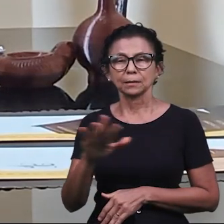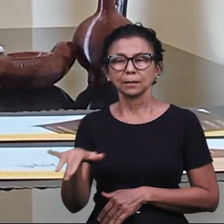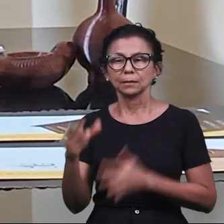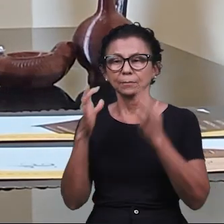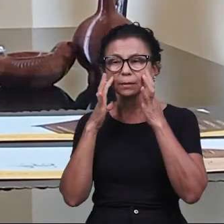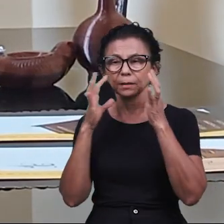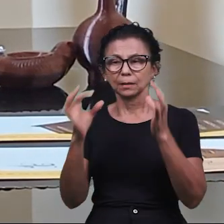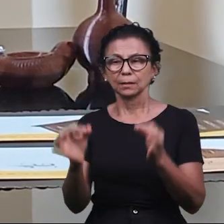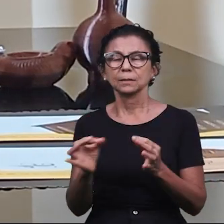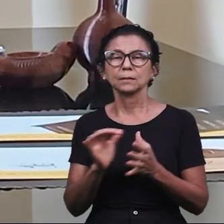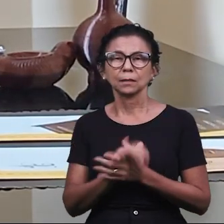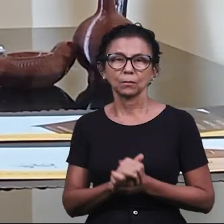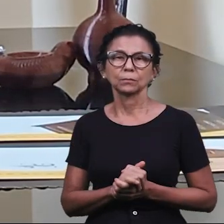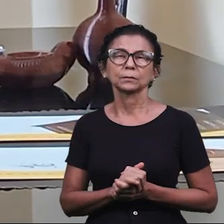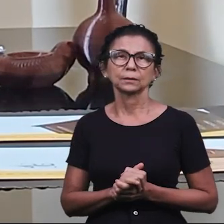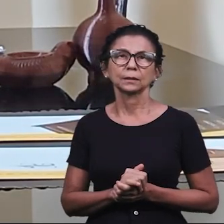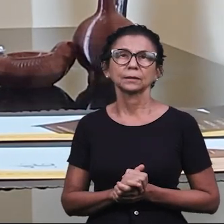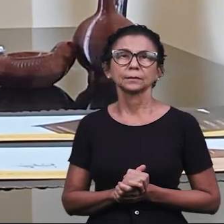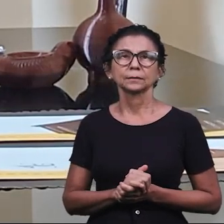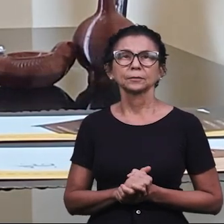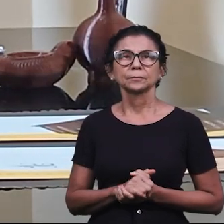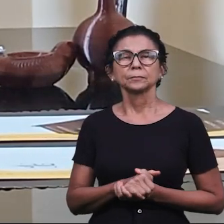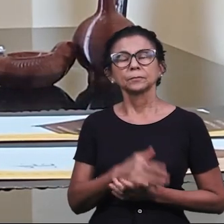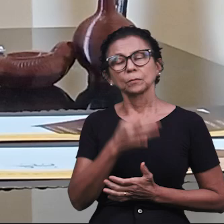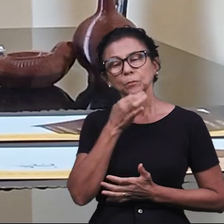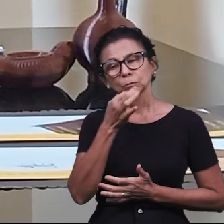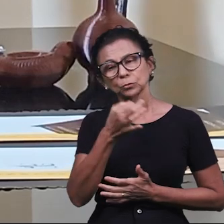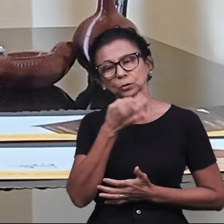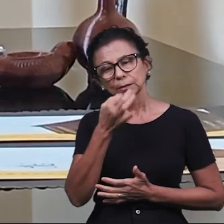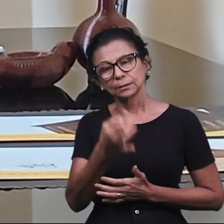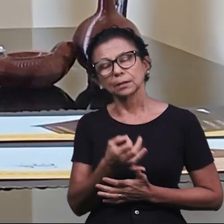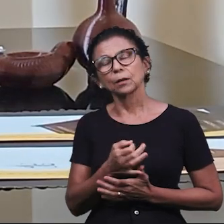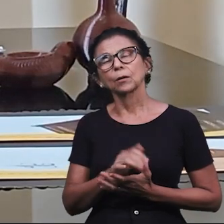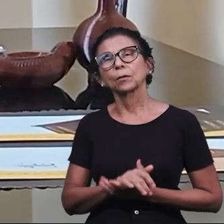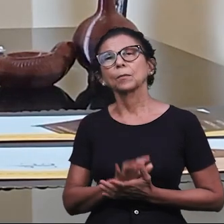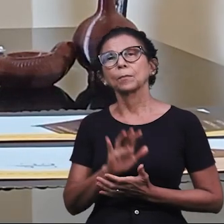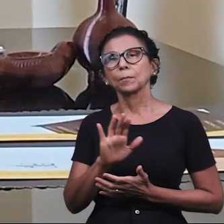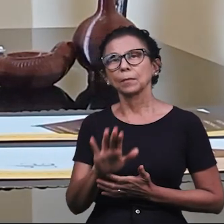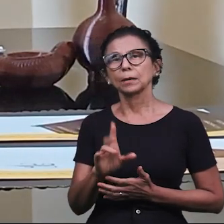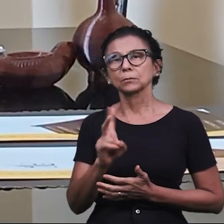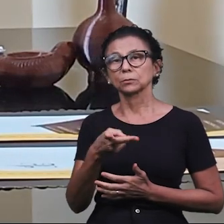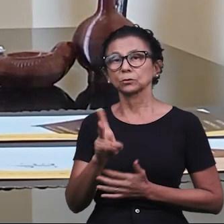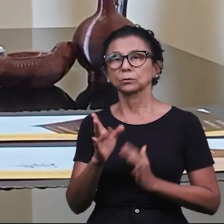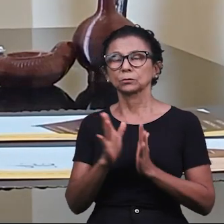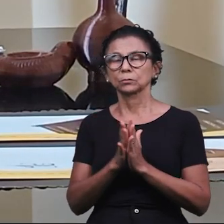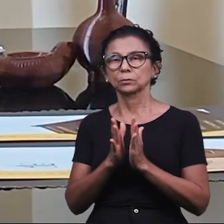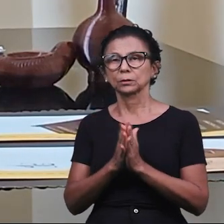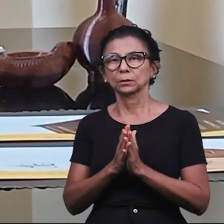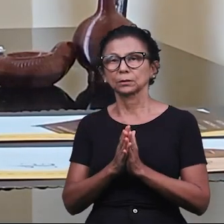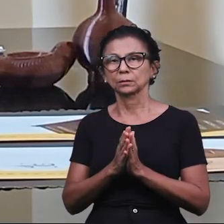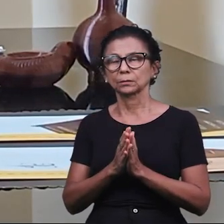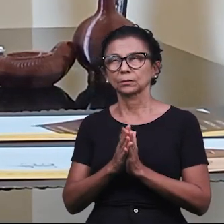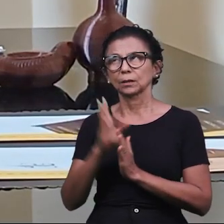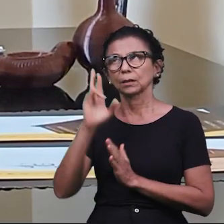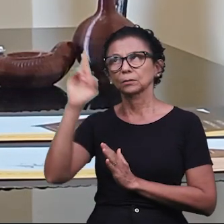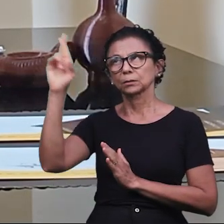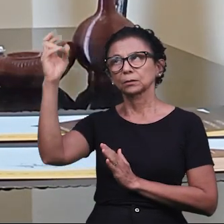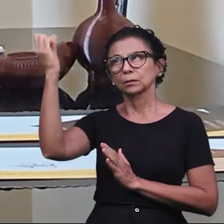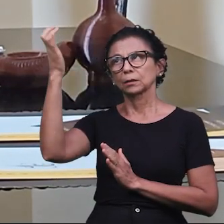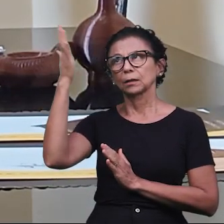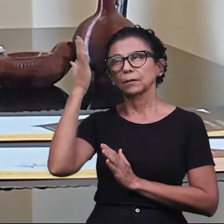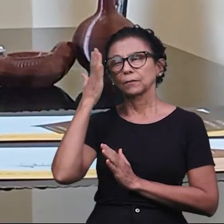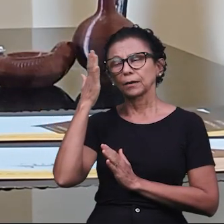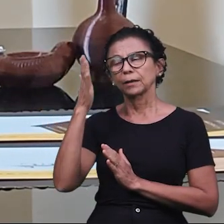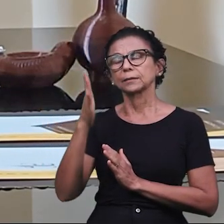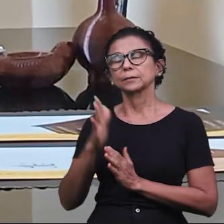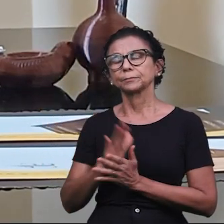mais efetiva. Então aqui é uma sugestão, mas as irmãs não deixem de orar e buscar o Senhor para que Ele revele. Né?